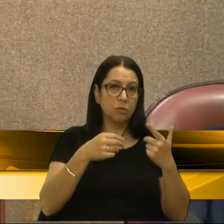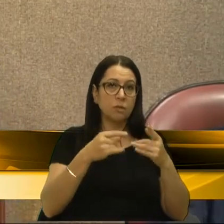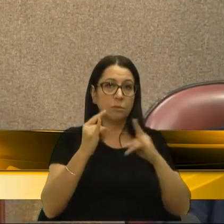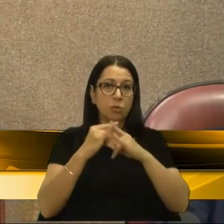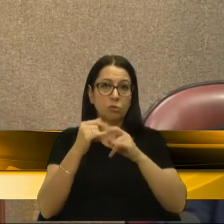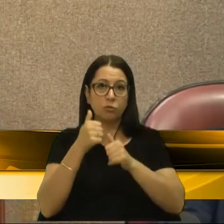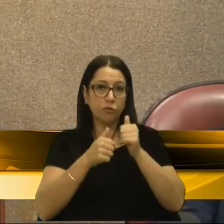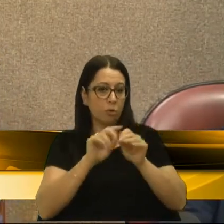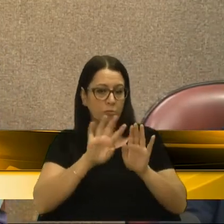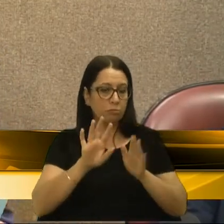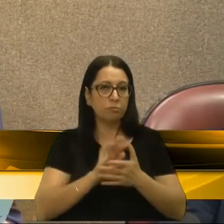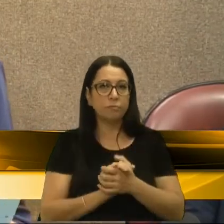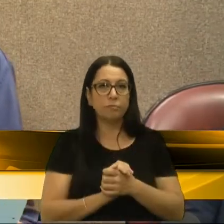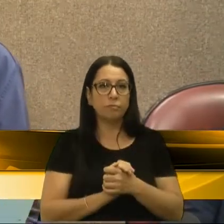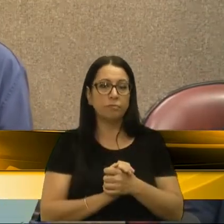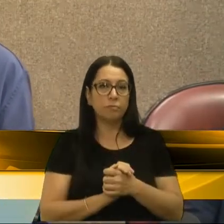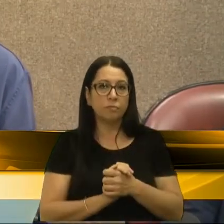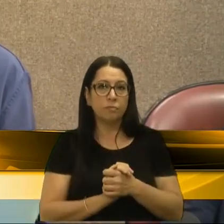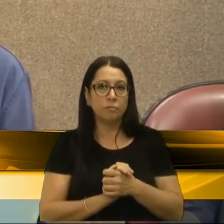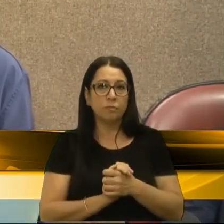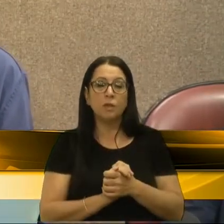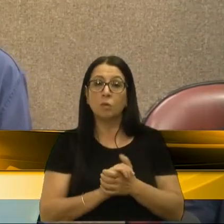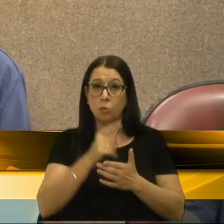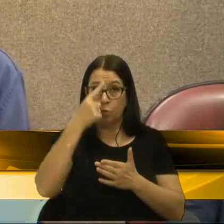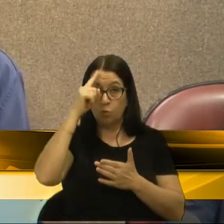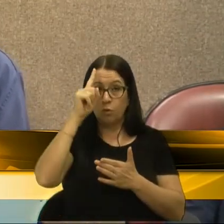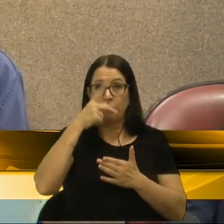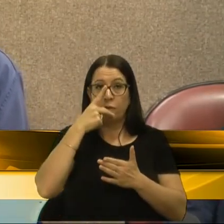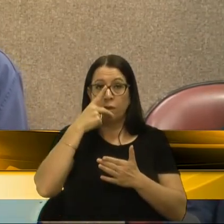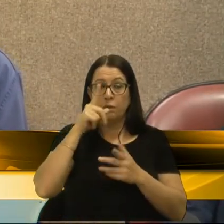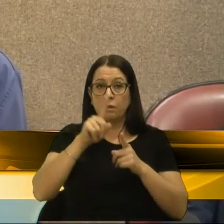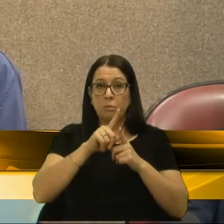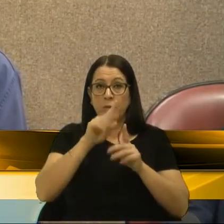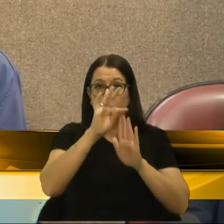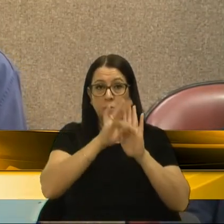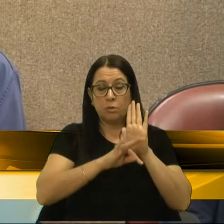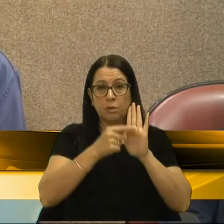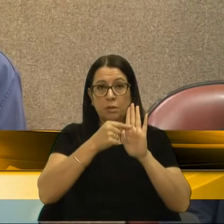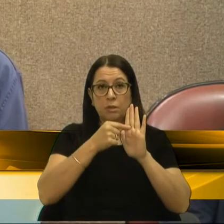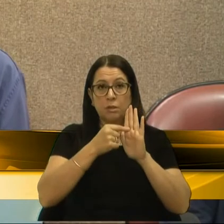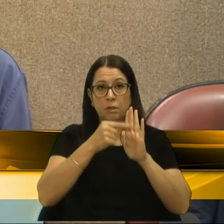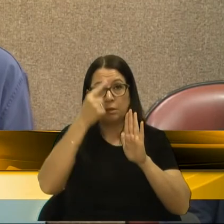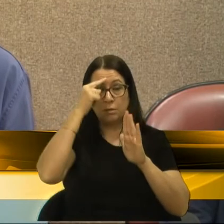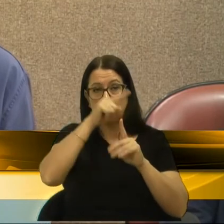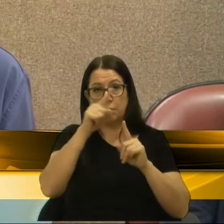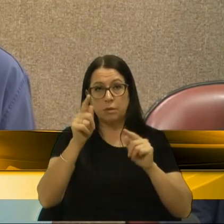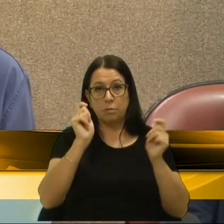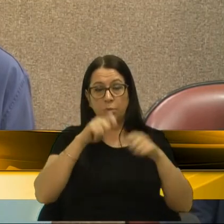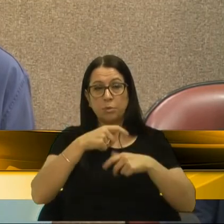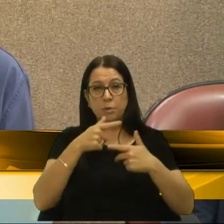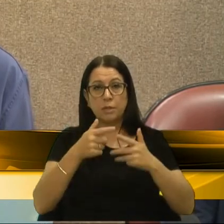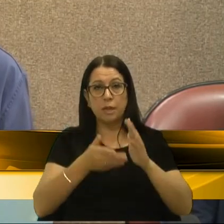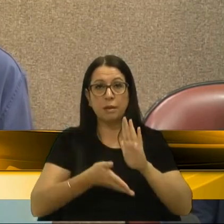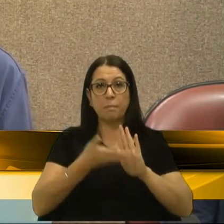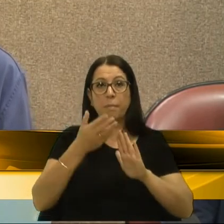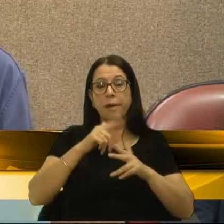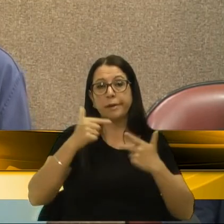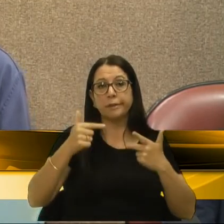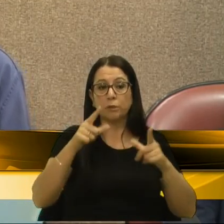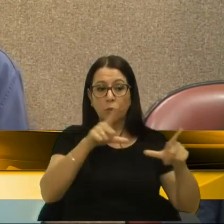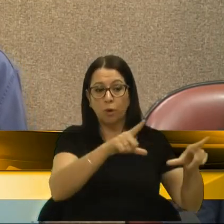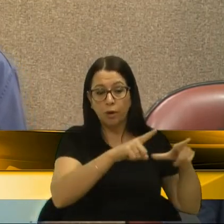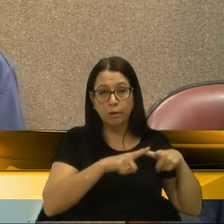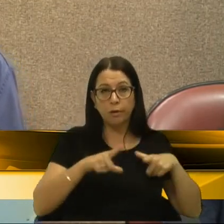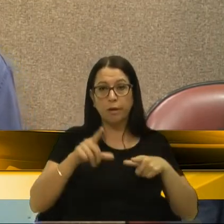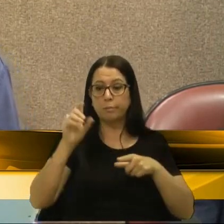futebol. O autor destaca ainda no texto da proposição que esta iniciativa possibilitará o aumento da disponibilidade de locais